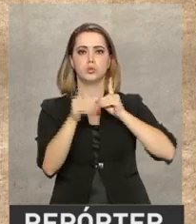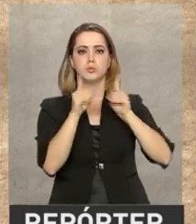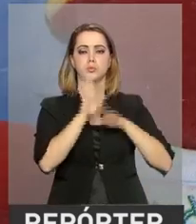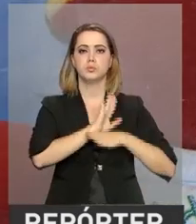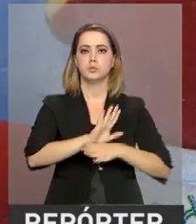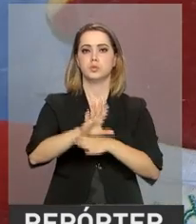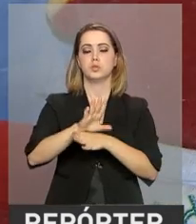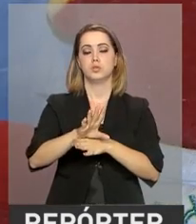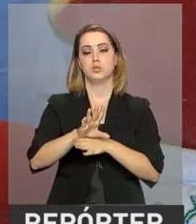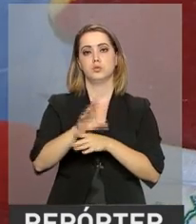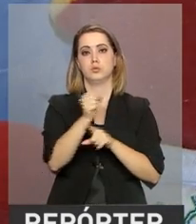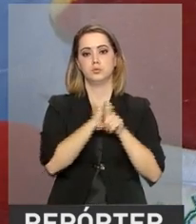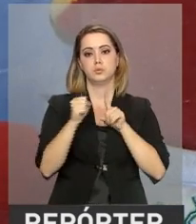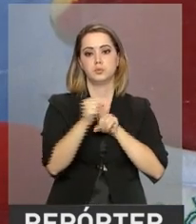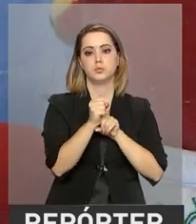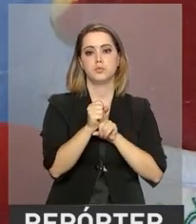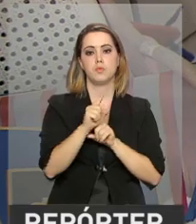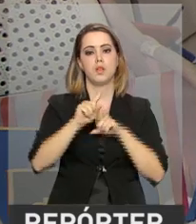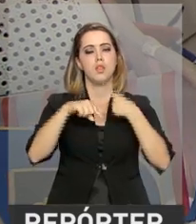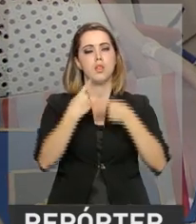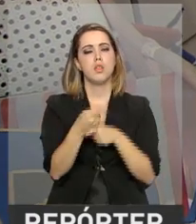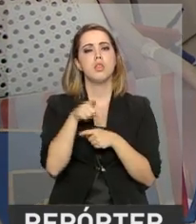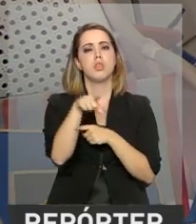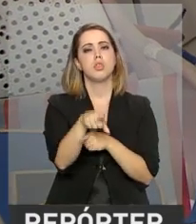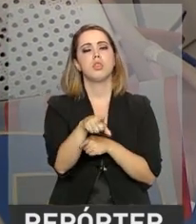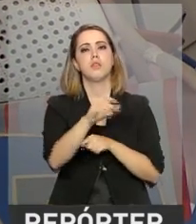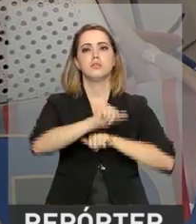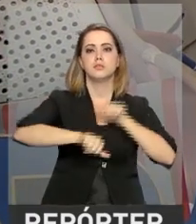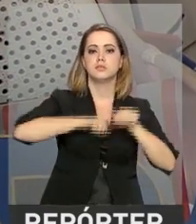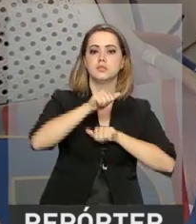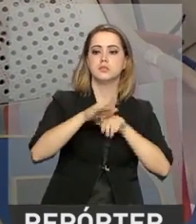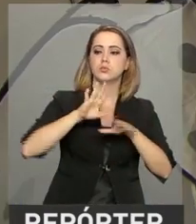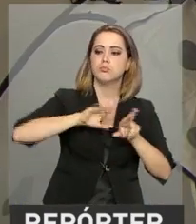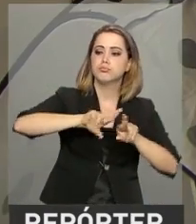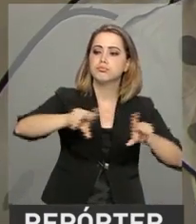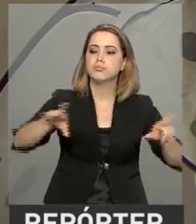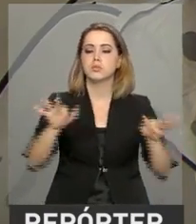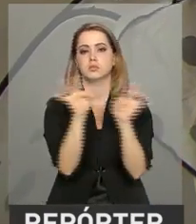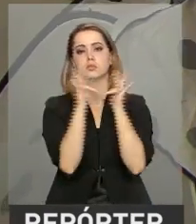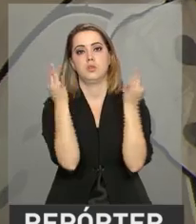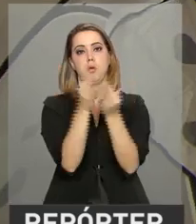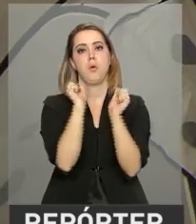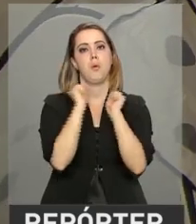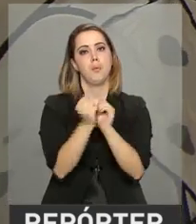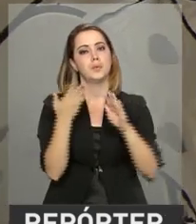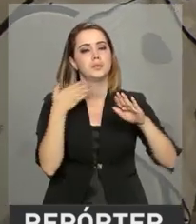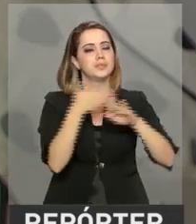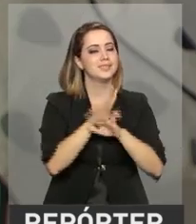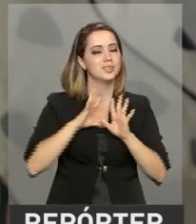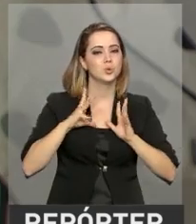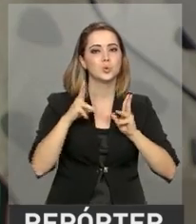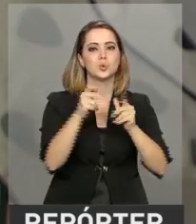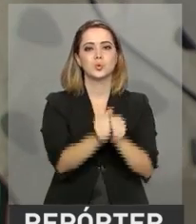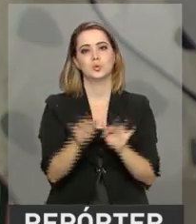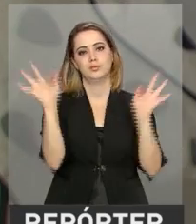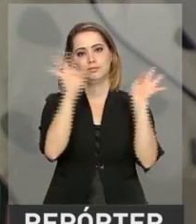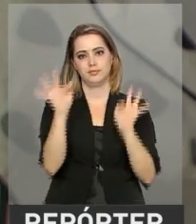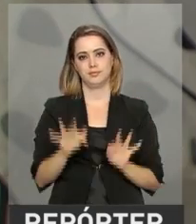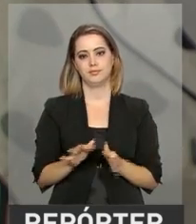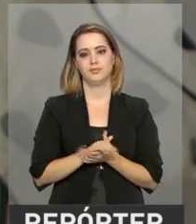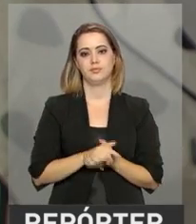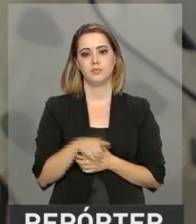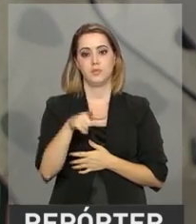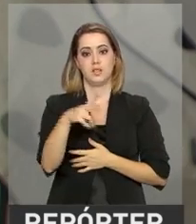sociedade A ideia é que depois dessas mudanças mais famílias como a do Danilo e da Raísa possam estar completas e felizes você morre de